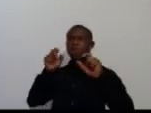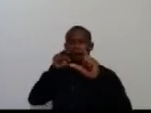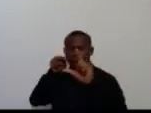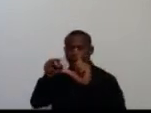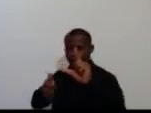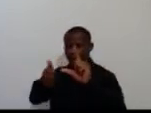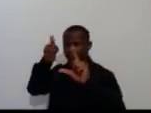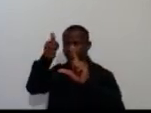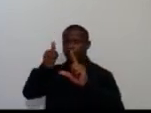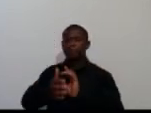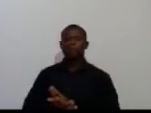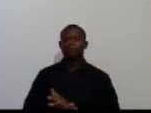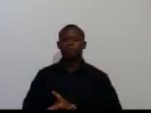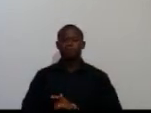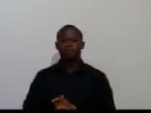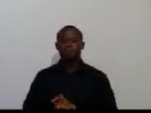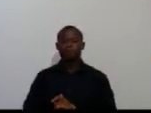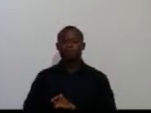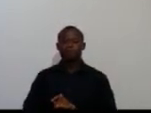Vamos lá.